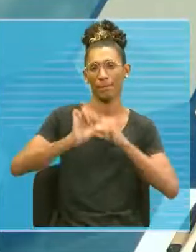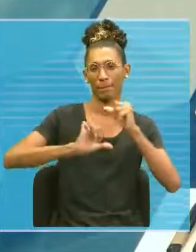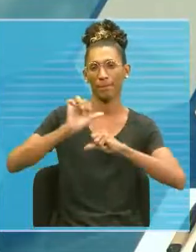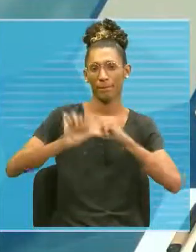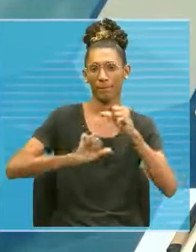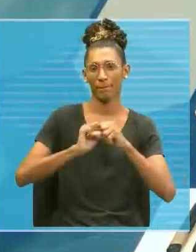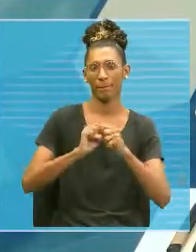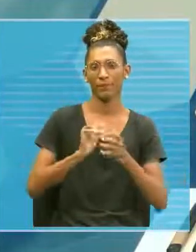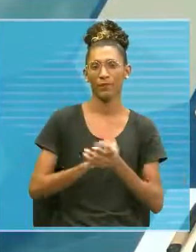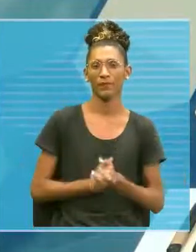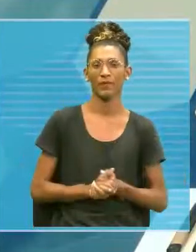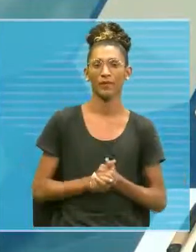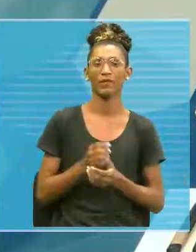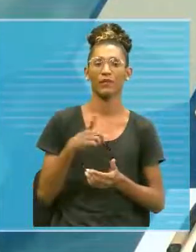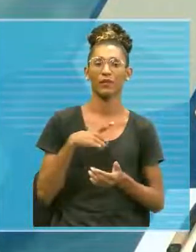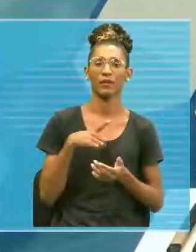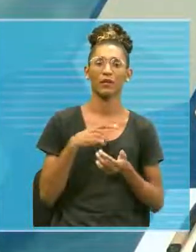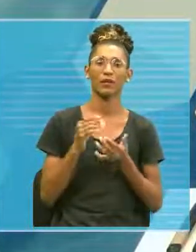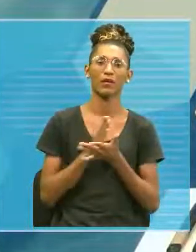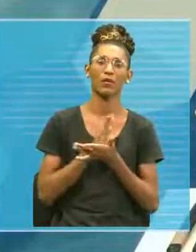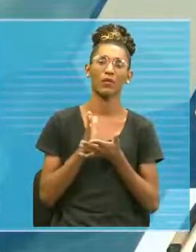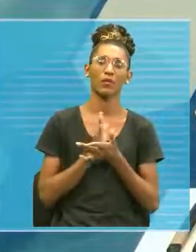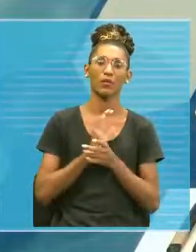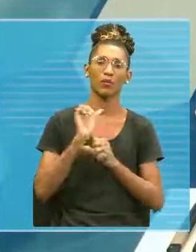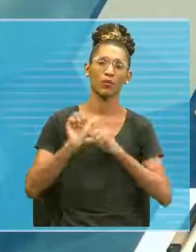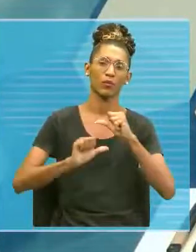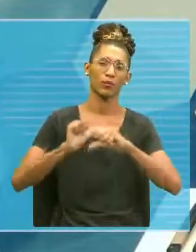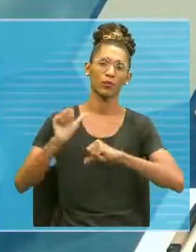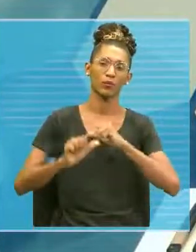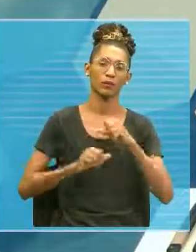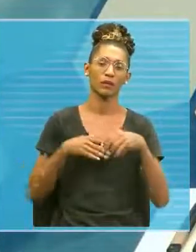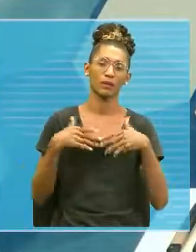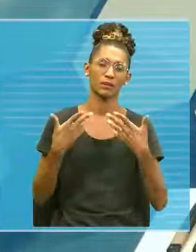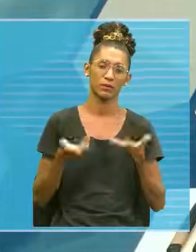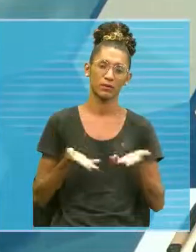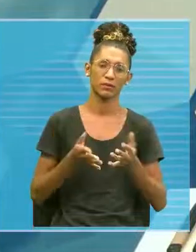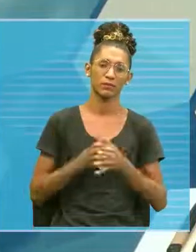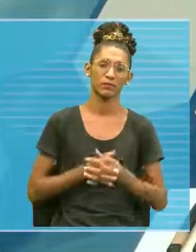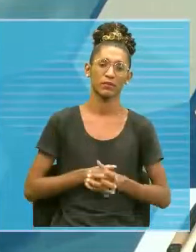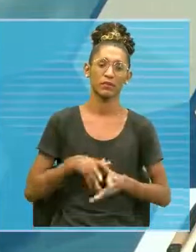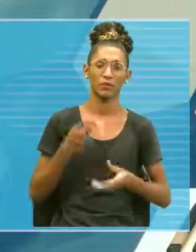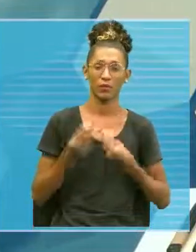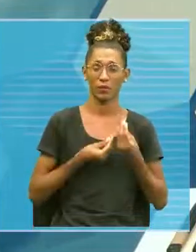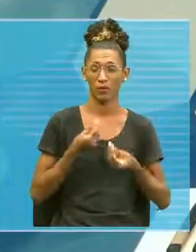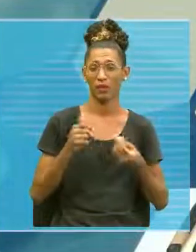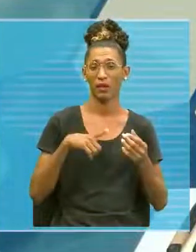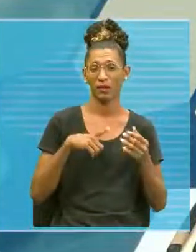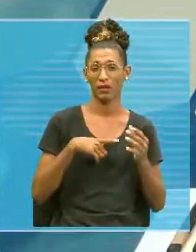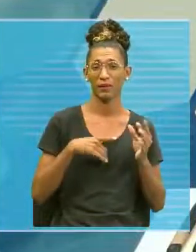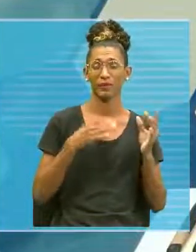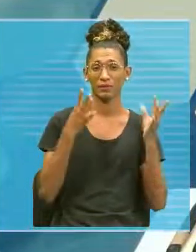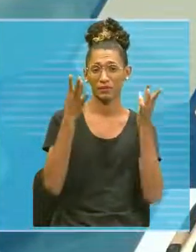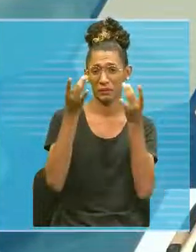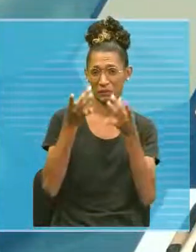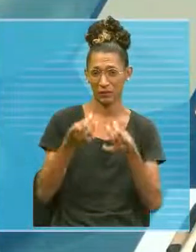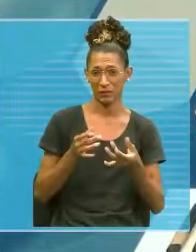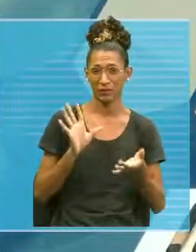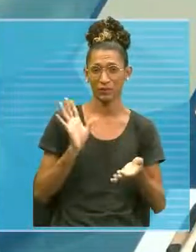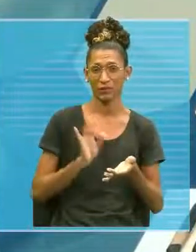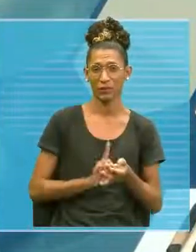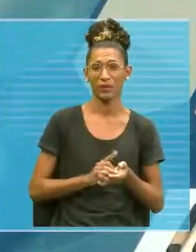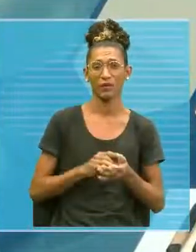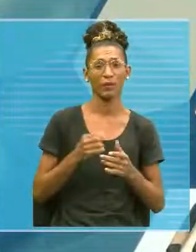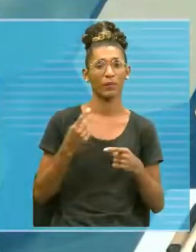ele vai ficar diferente ele provavelmente vai ficar mais específico eu digo Provavelmente